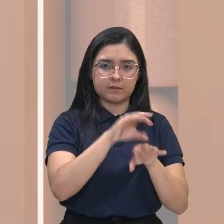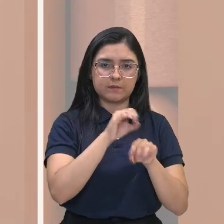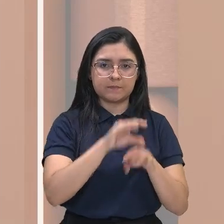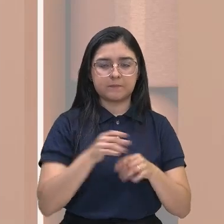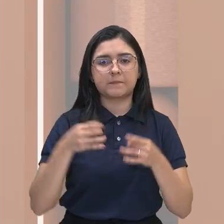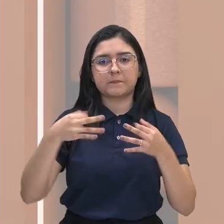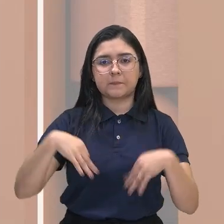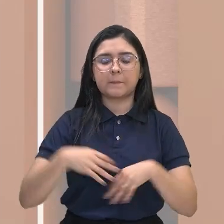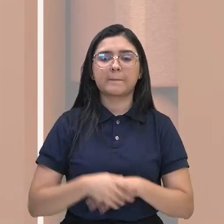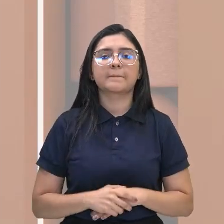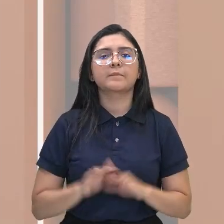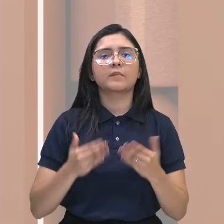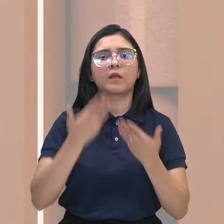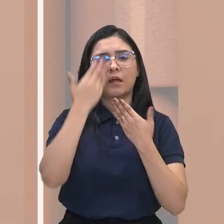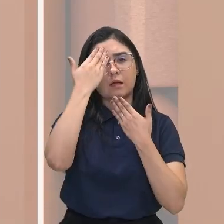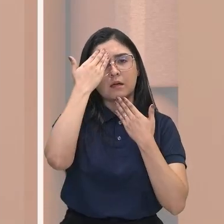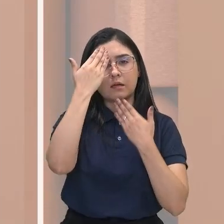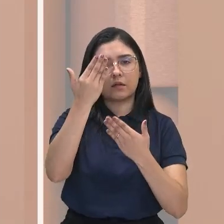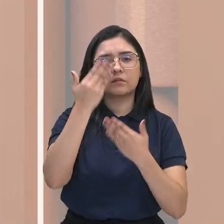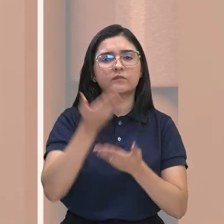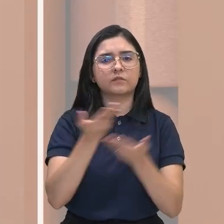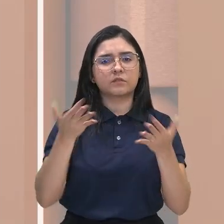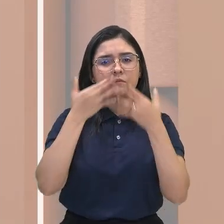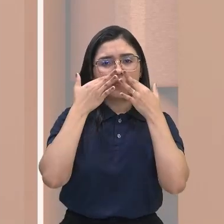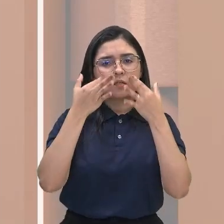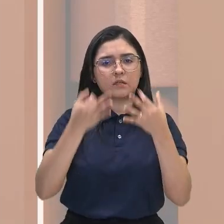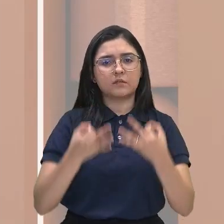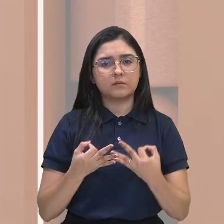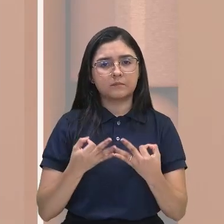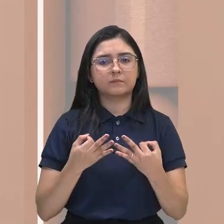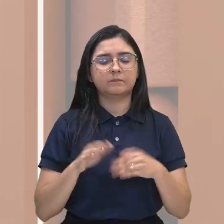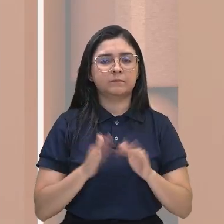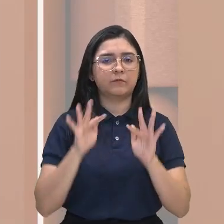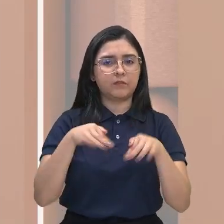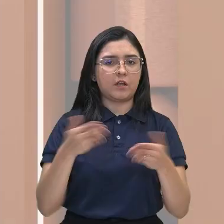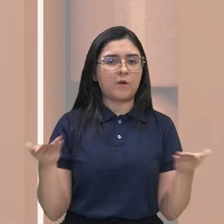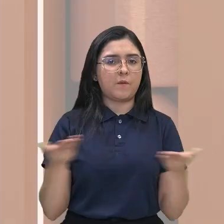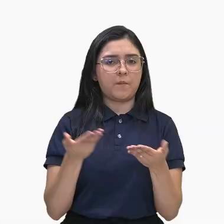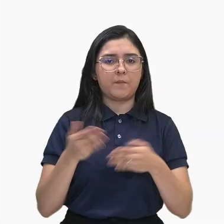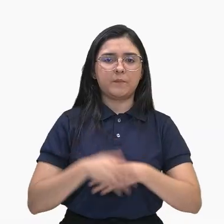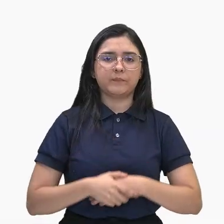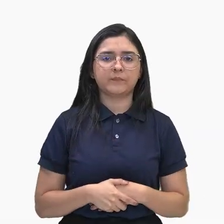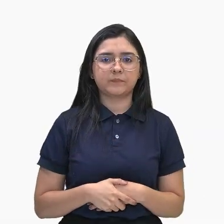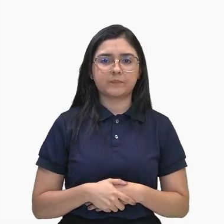Beleza, gente? Eu quero agradecer muito a atenção de vocês. A gente encerra por aqui.